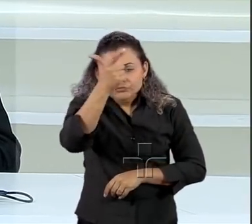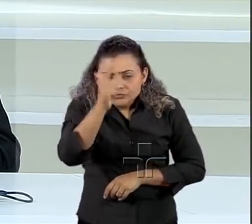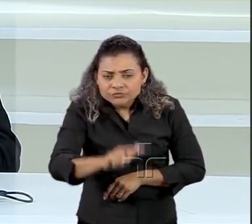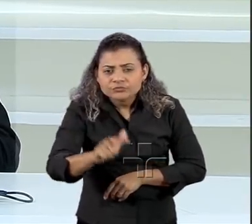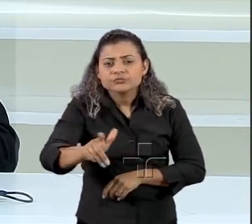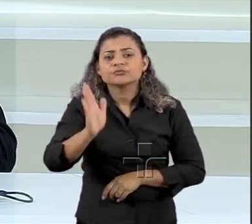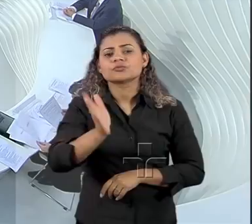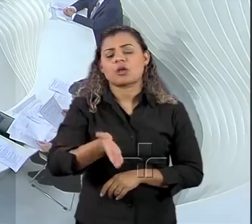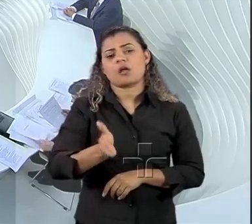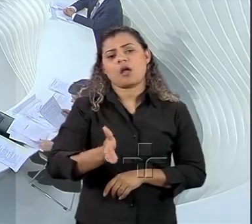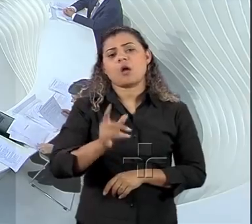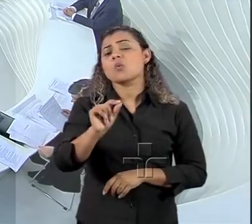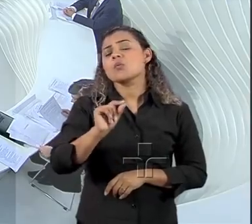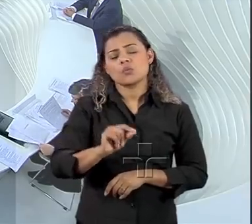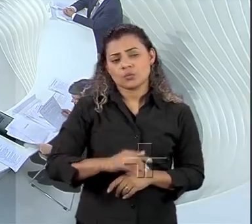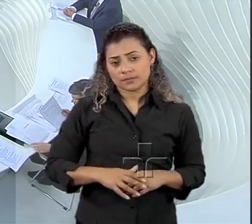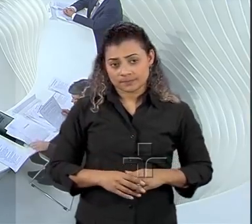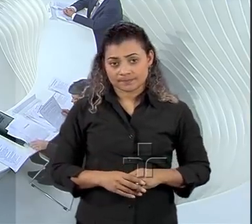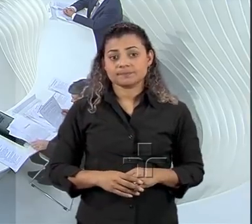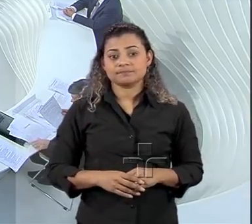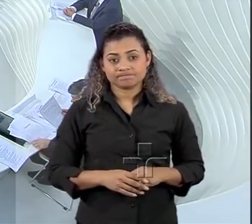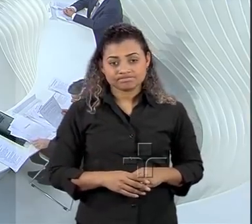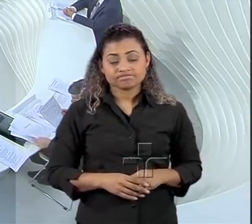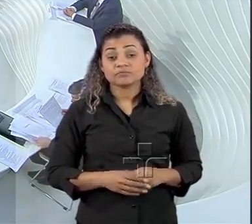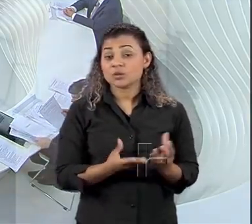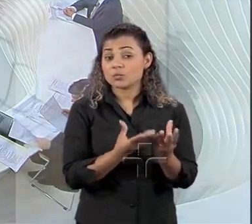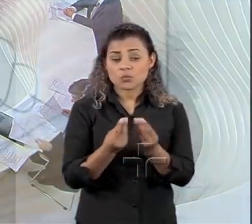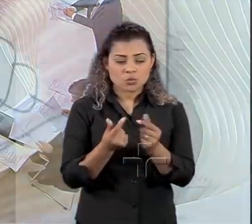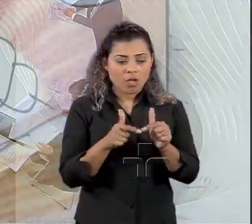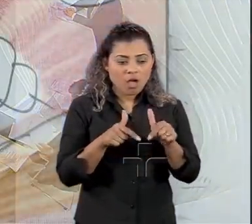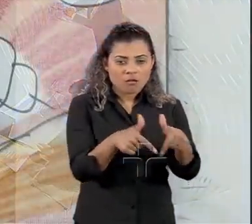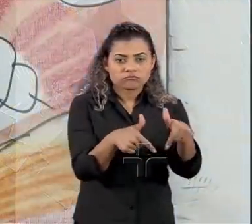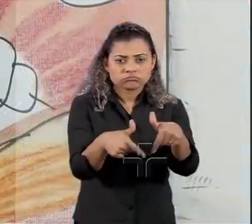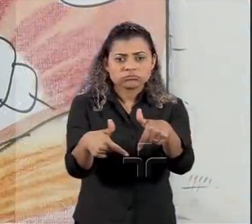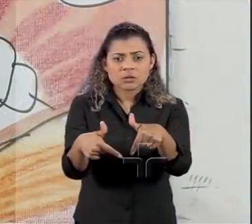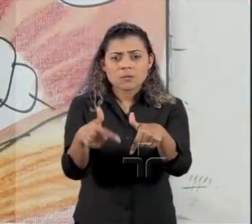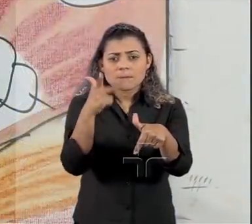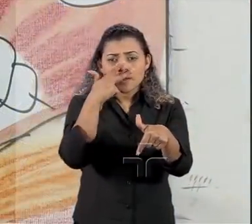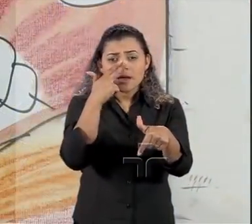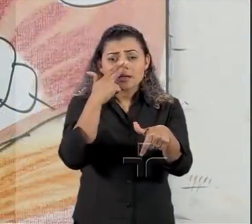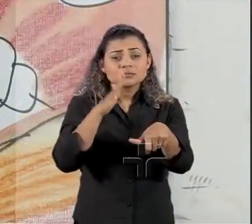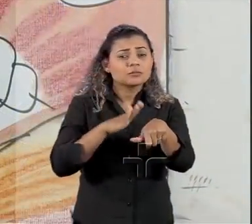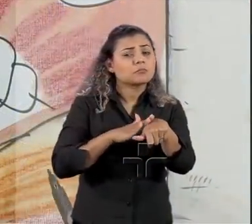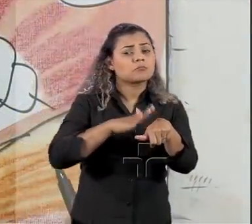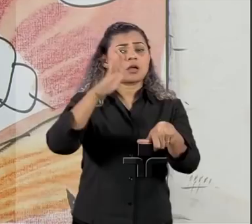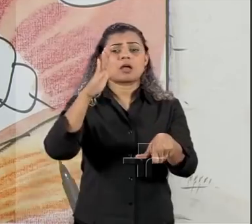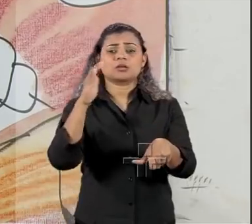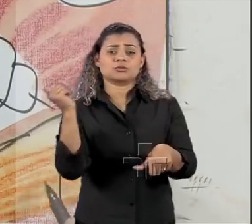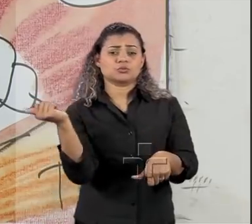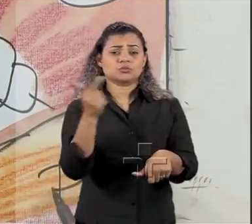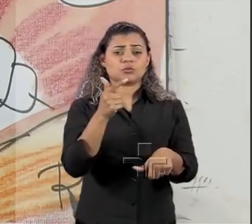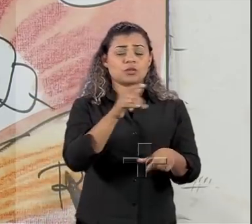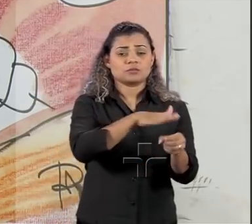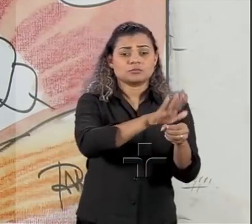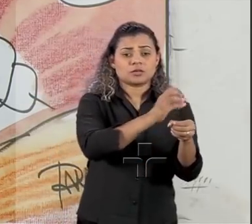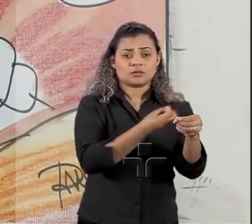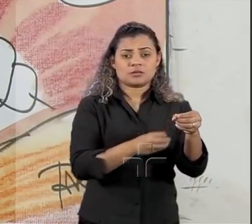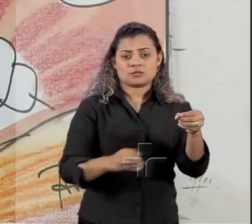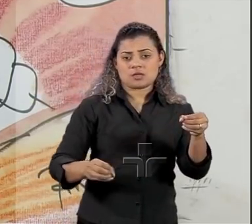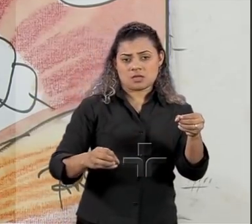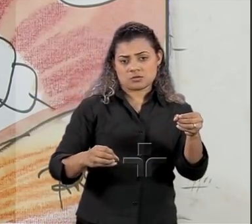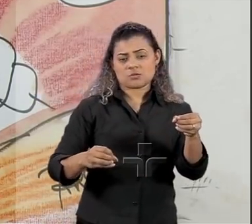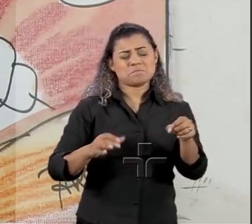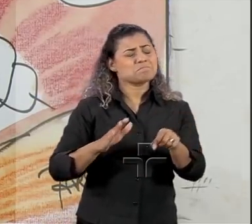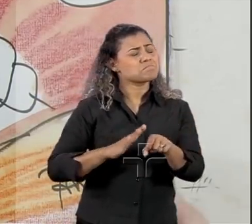várias situações, que muitas ações elas estão para além do segmento sanitário especificamente. Nós